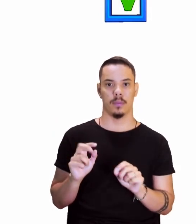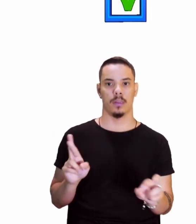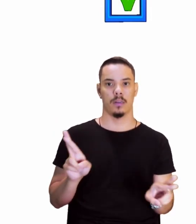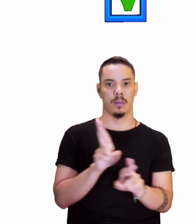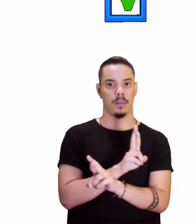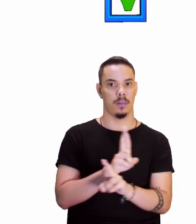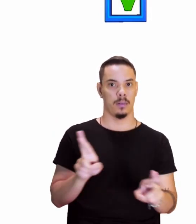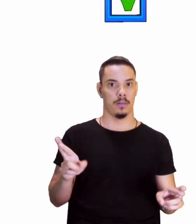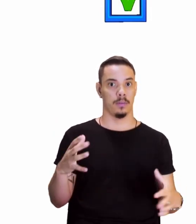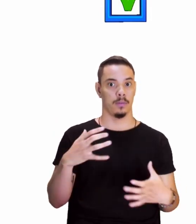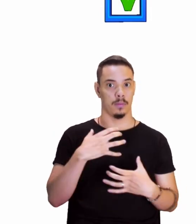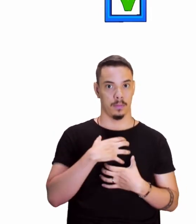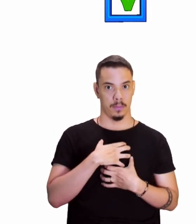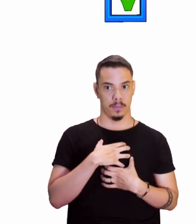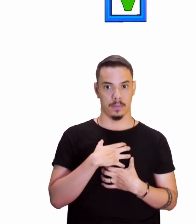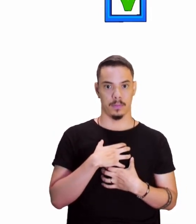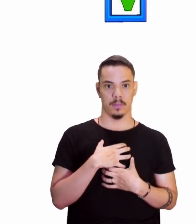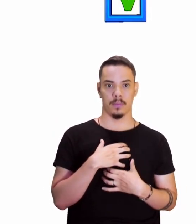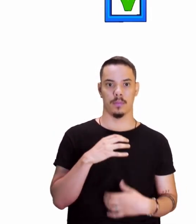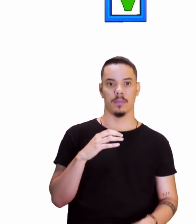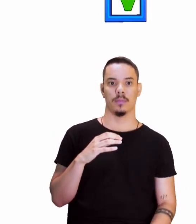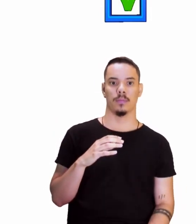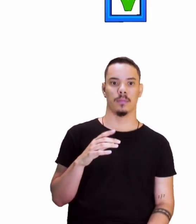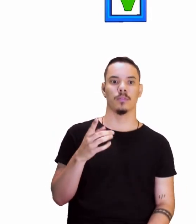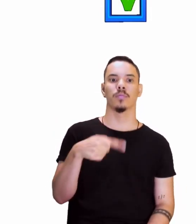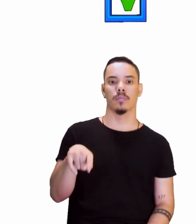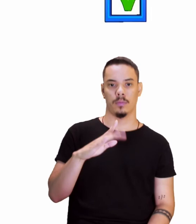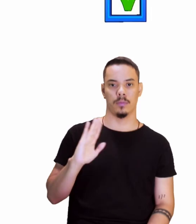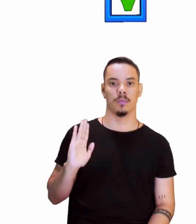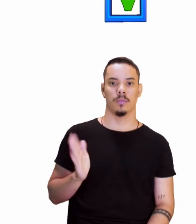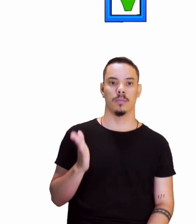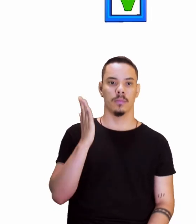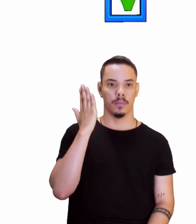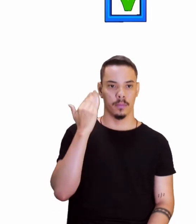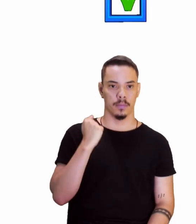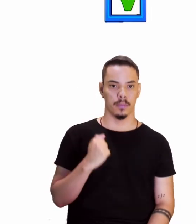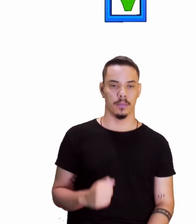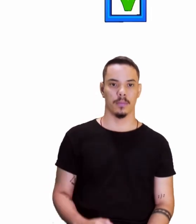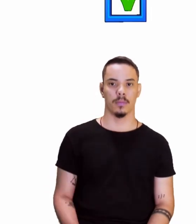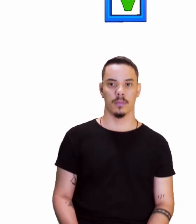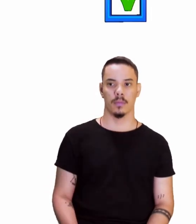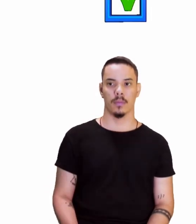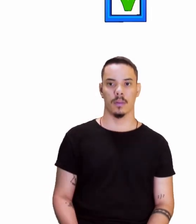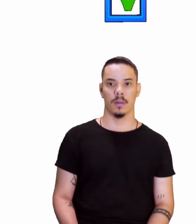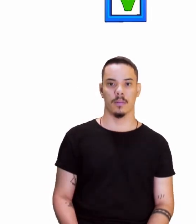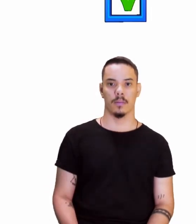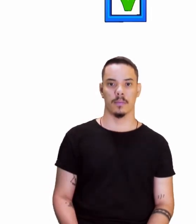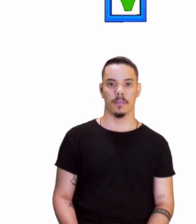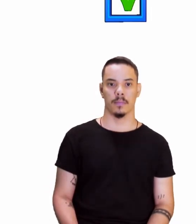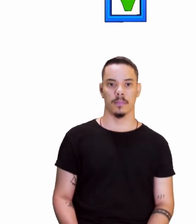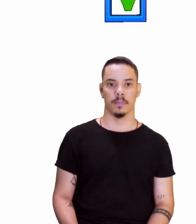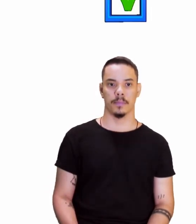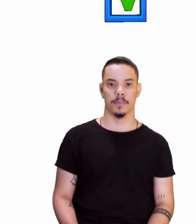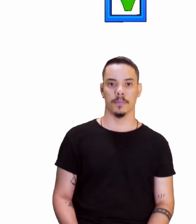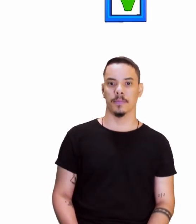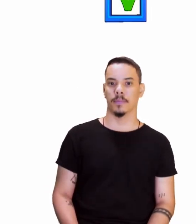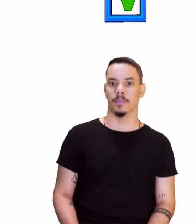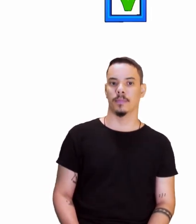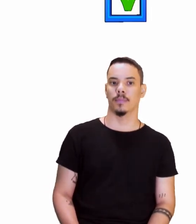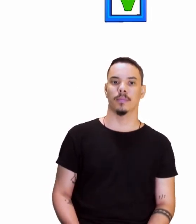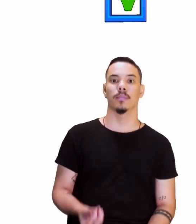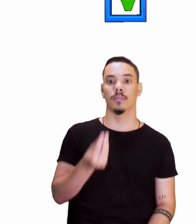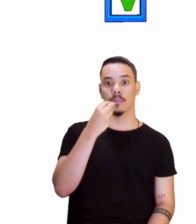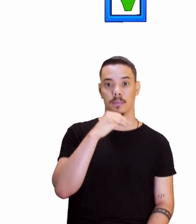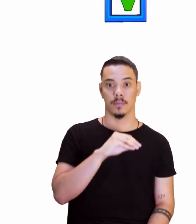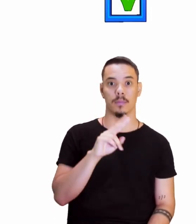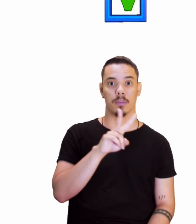de sentido, né? Que o inalar no sentido de absorver, aspirar no sentido de absorver, inalar,